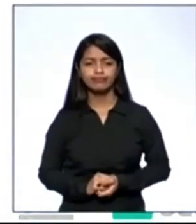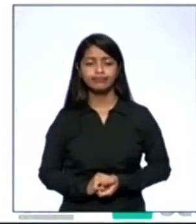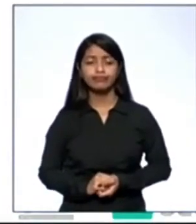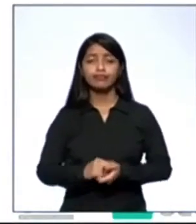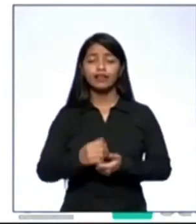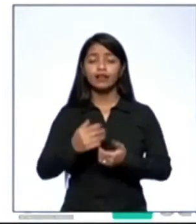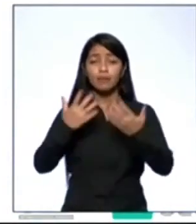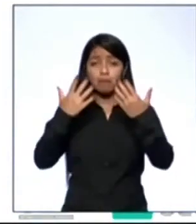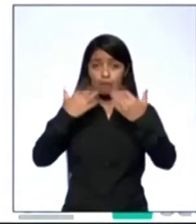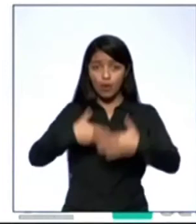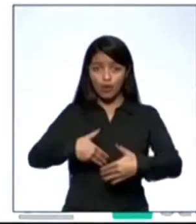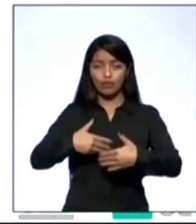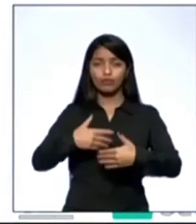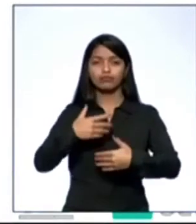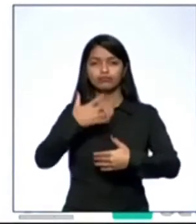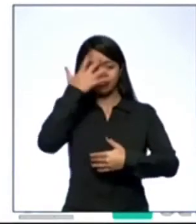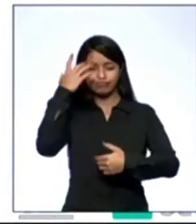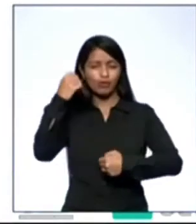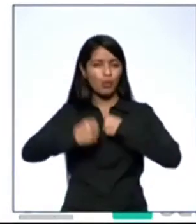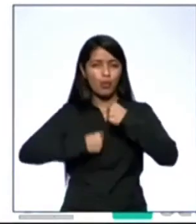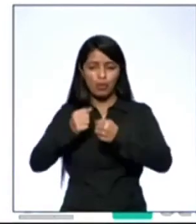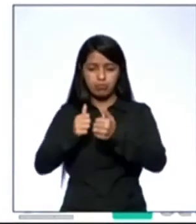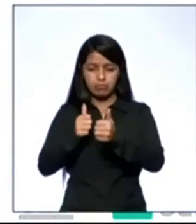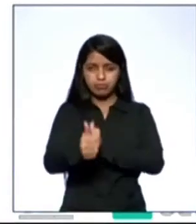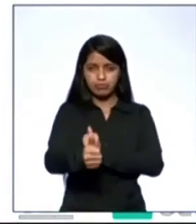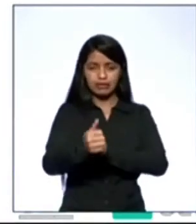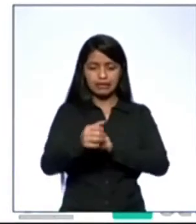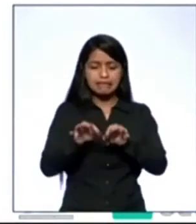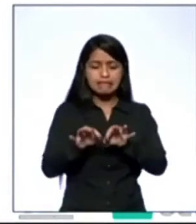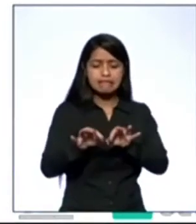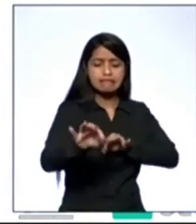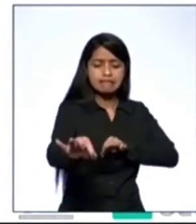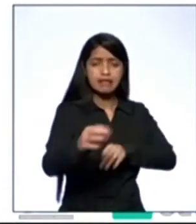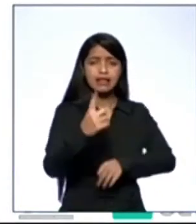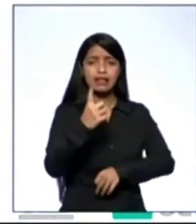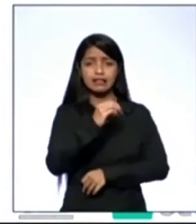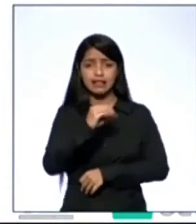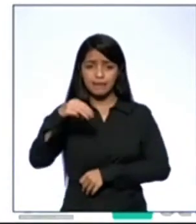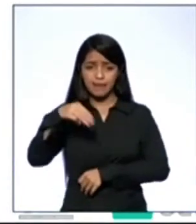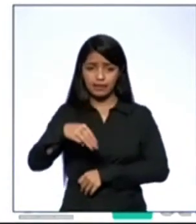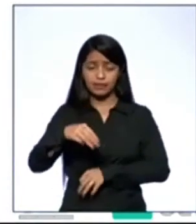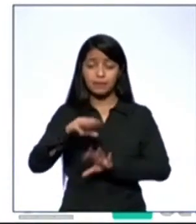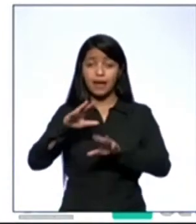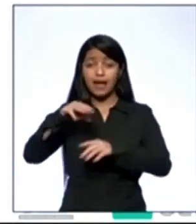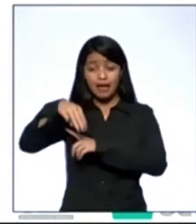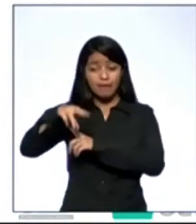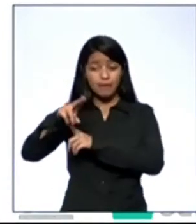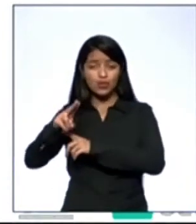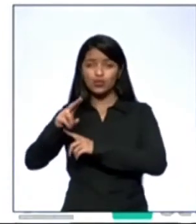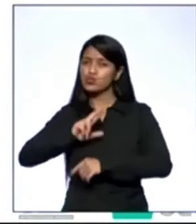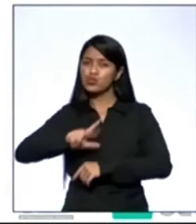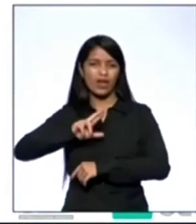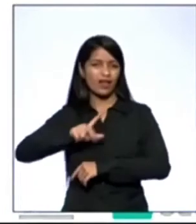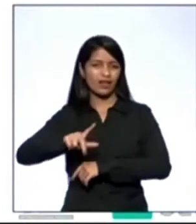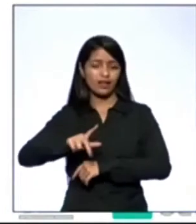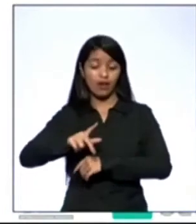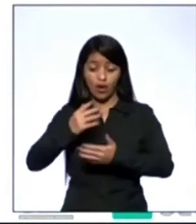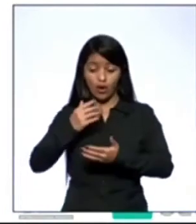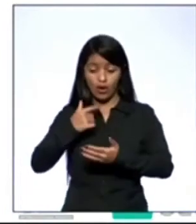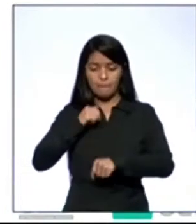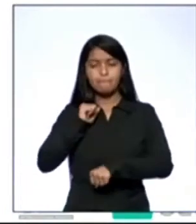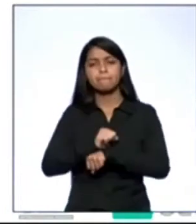metros rasos do atleta não é integralmente em movimento uniforme. O atleta parte parado, aí